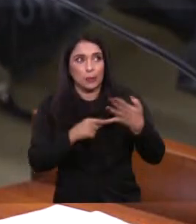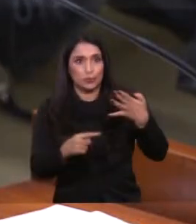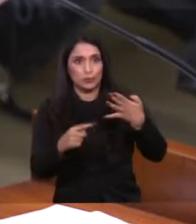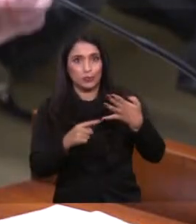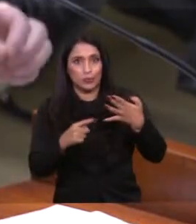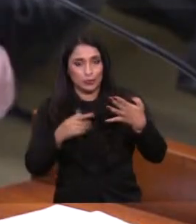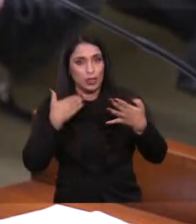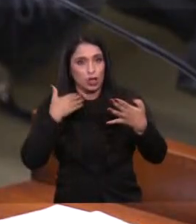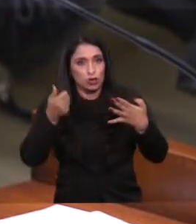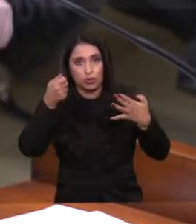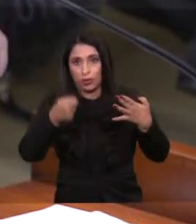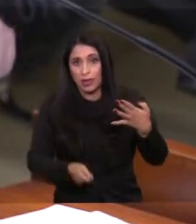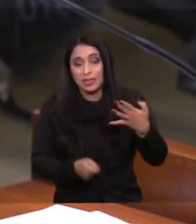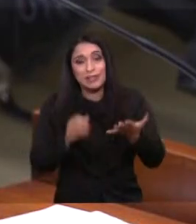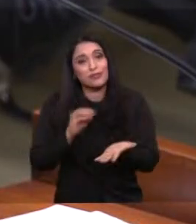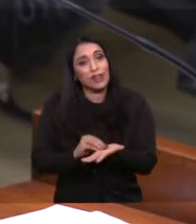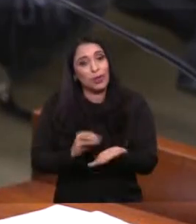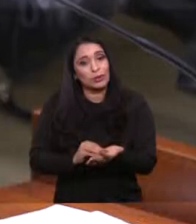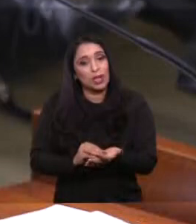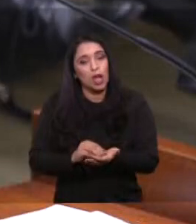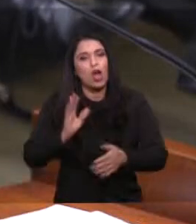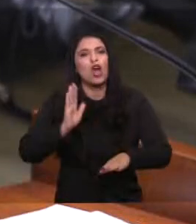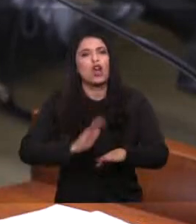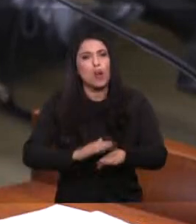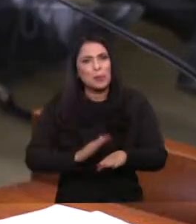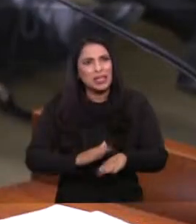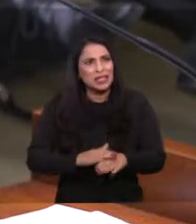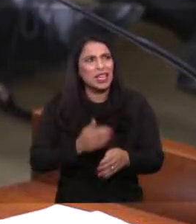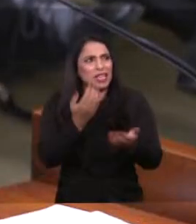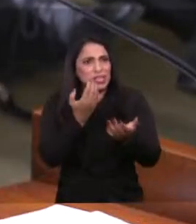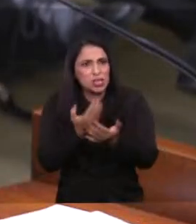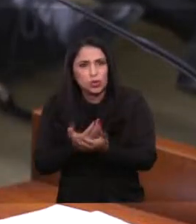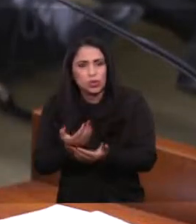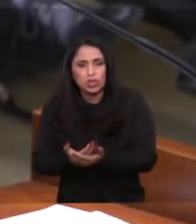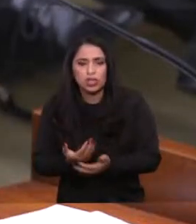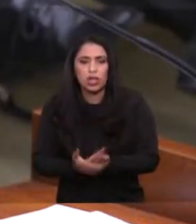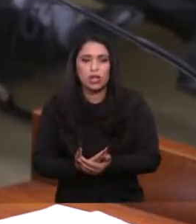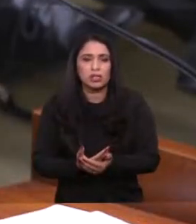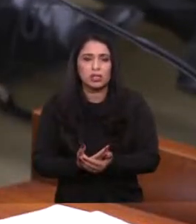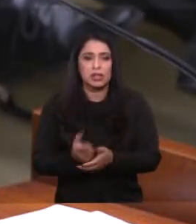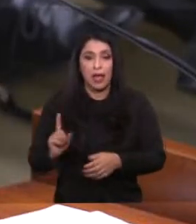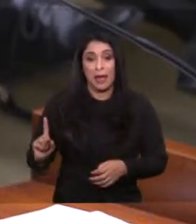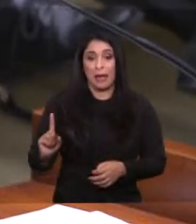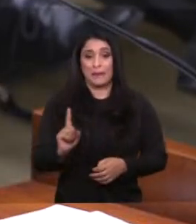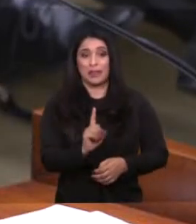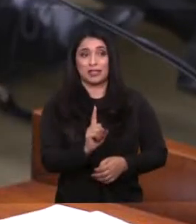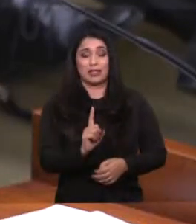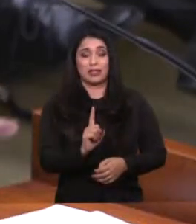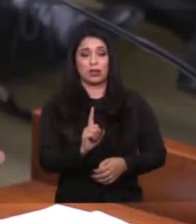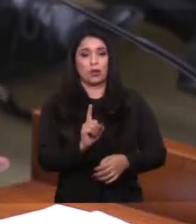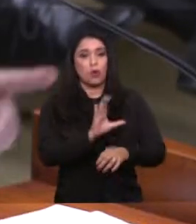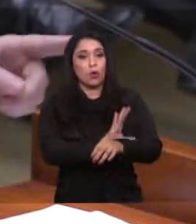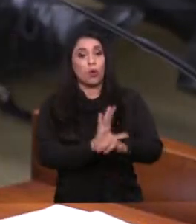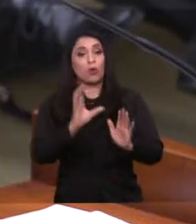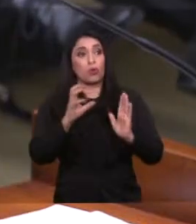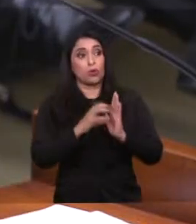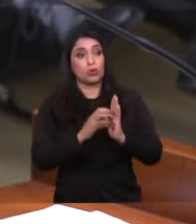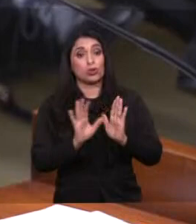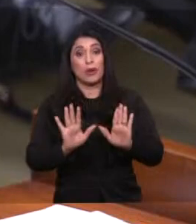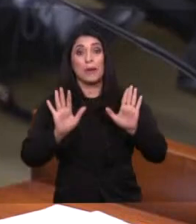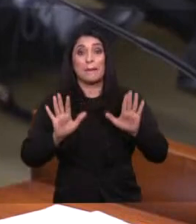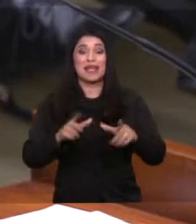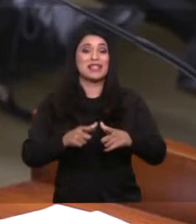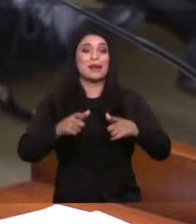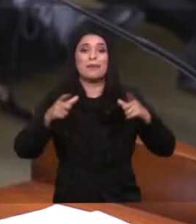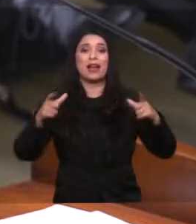grau. Os bacharéis competentes e estudiosos se apresentam e logram êxito nos concursos. No entanto, a